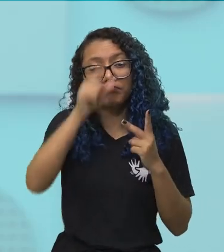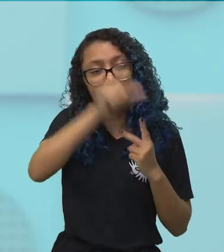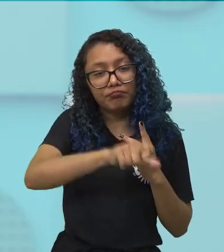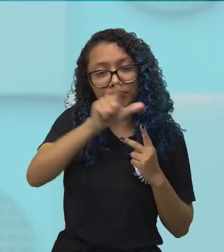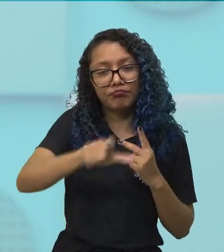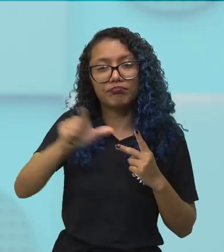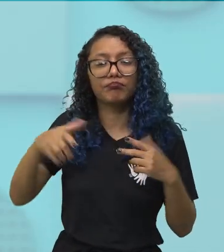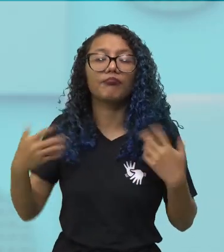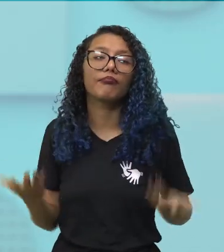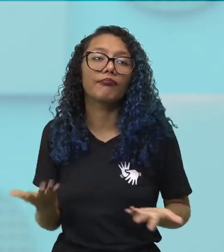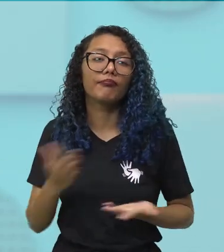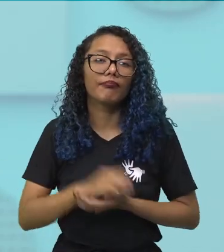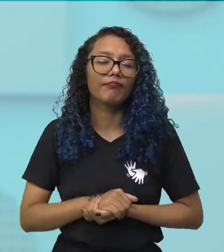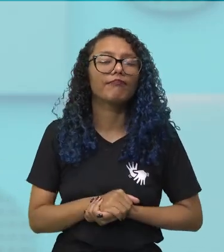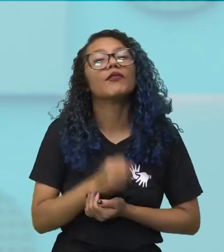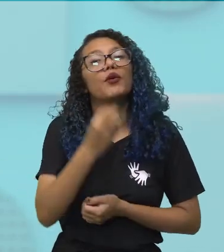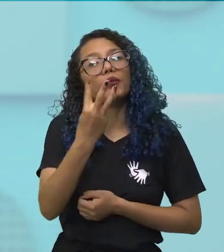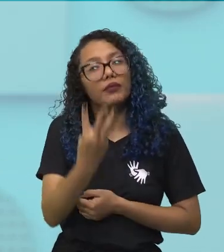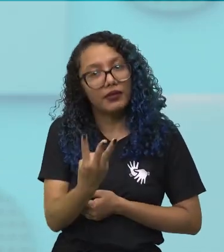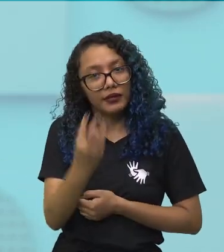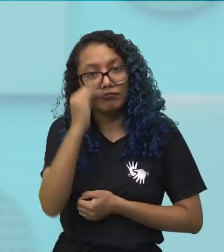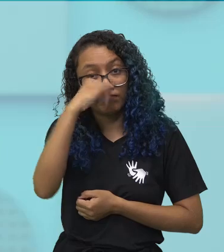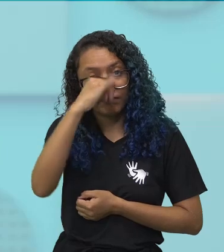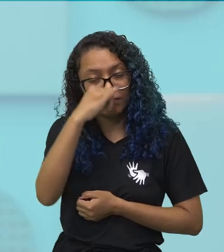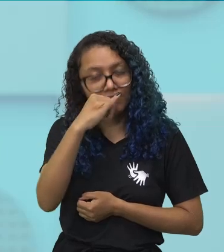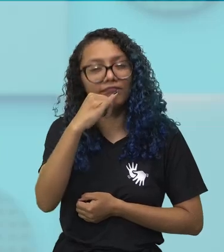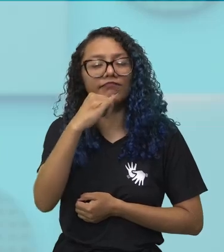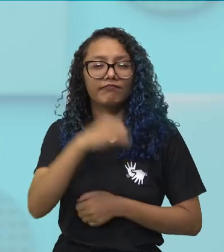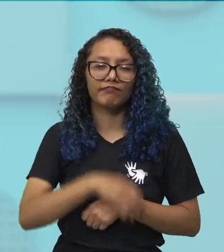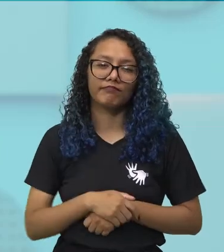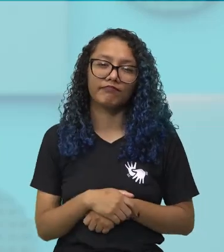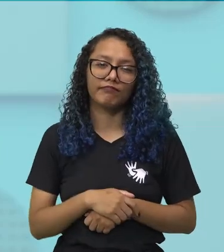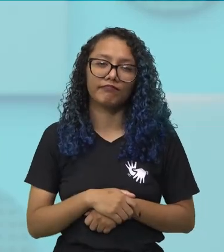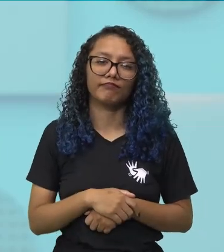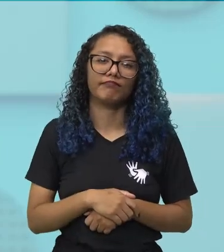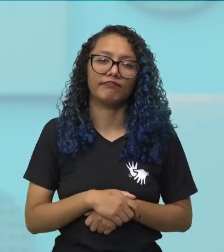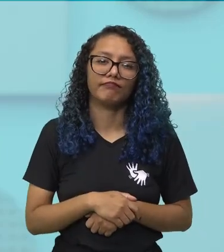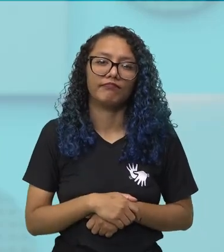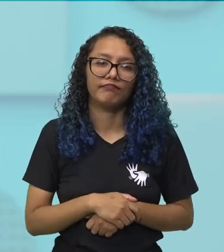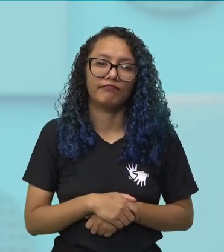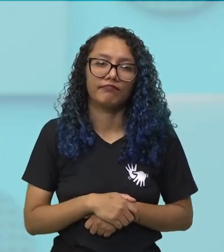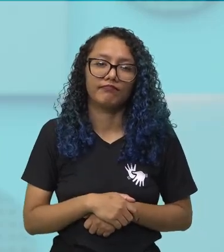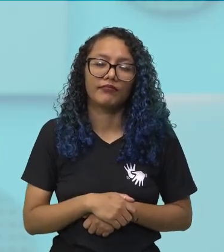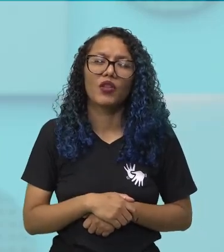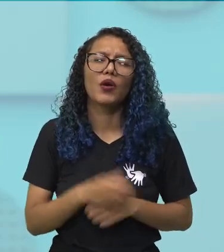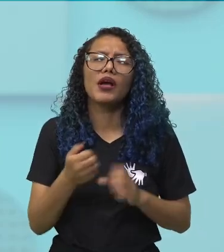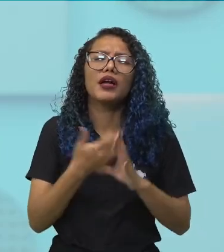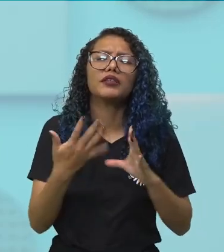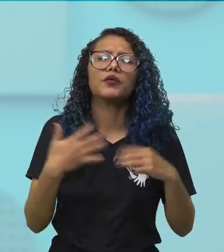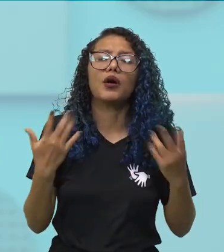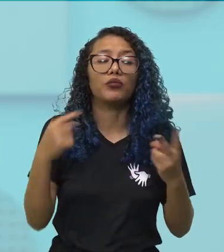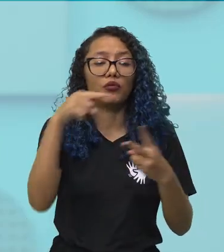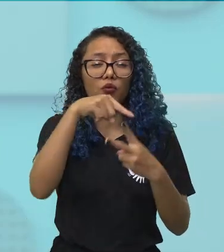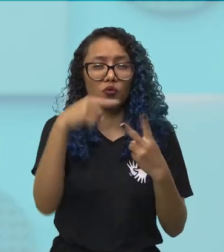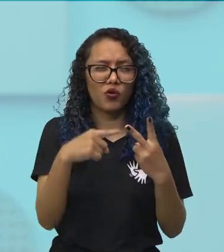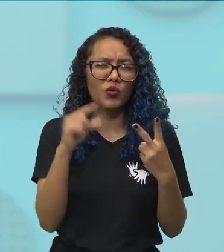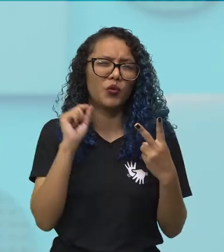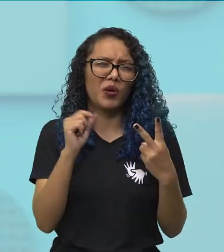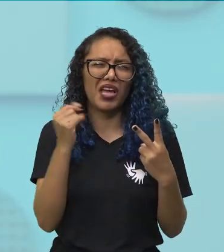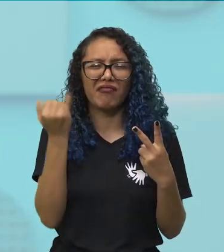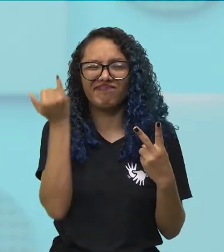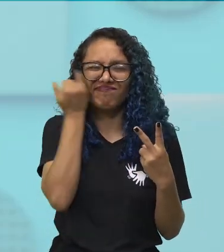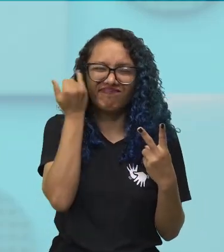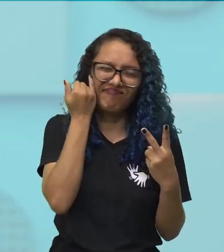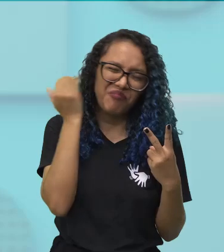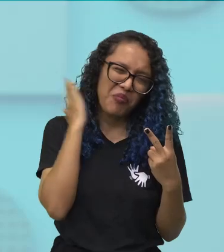Quem são os personagens? Os 3 porquinhos. O que a gente pode dizer deles? O que eu vi ali no texto é que 2 não queriam nada com nada, eram